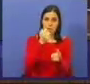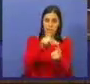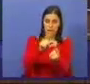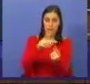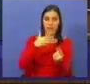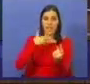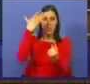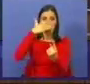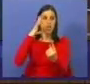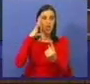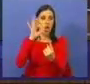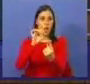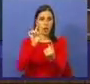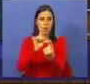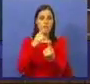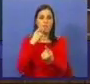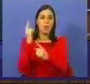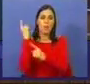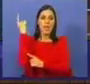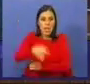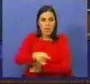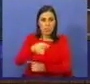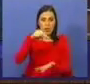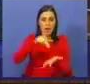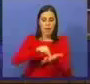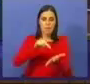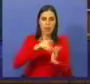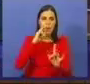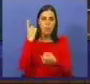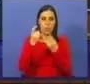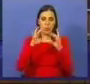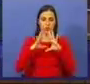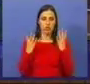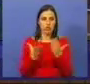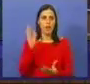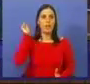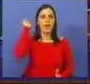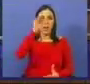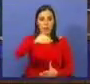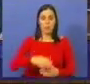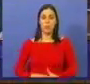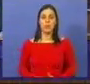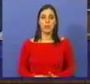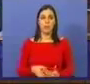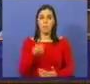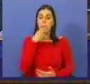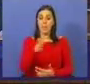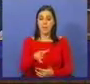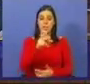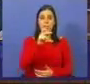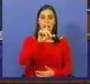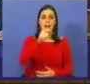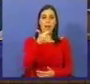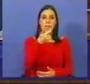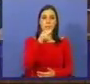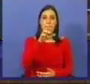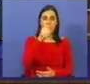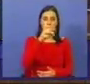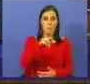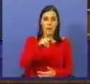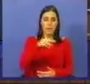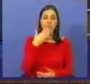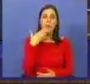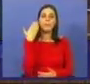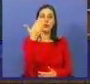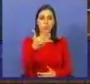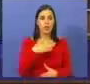nesta comissão, vão impor a presença do Procurador-Geral da República. Diz Alberto Martins, vamos pedir,